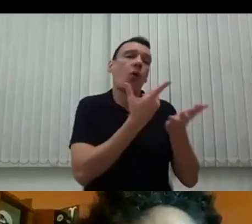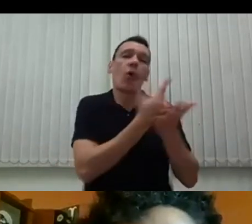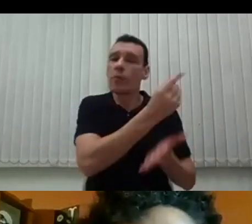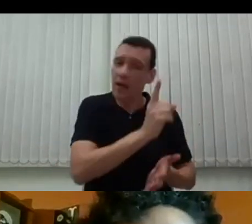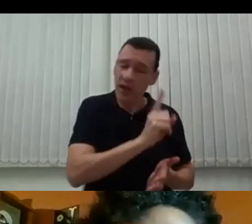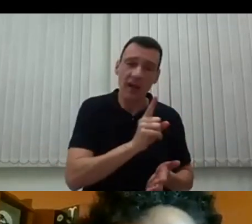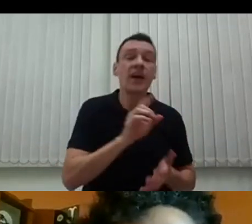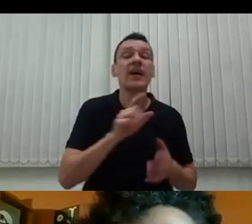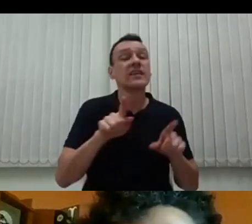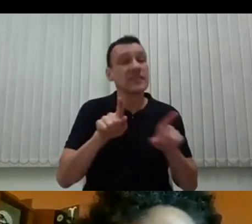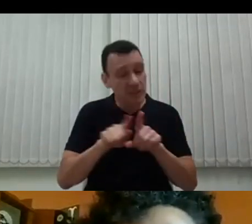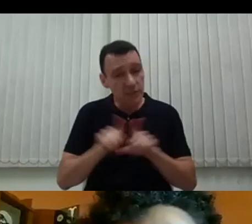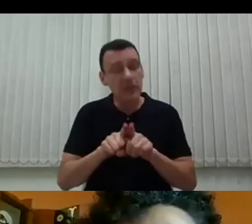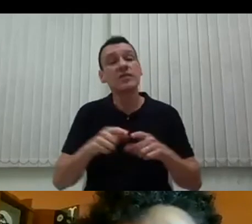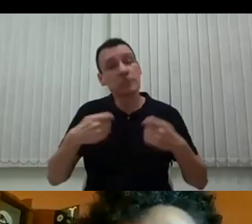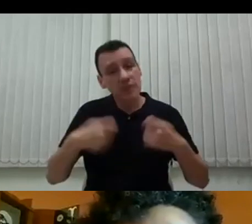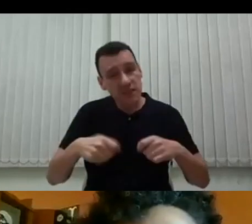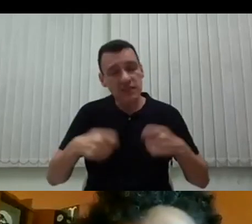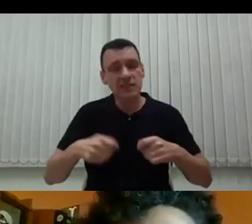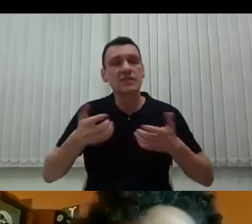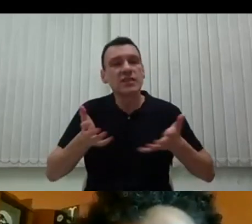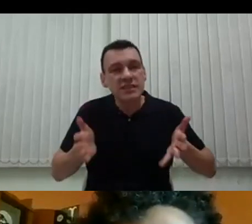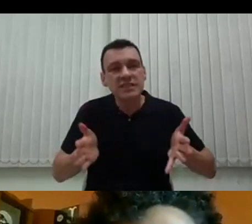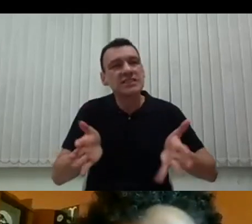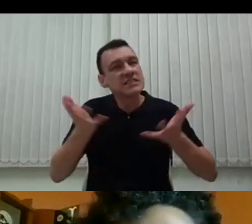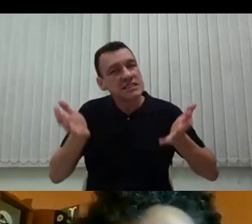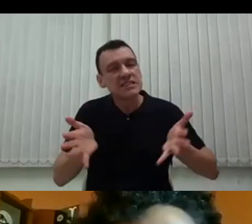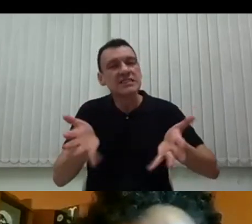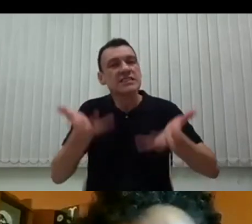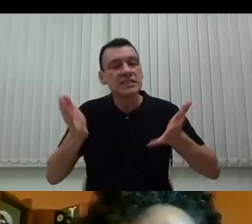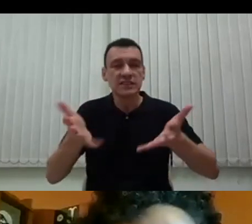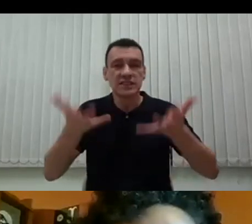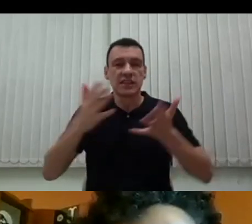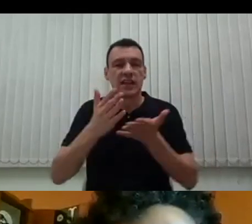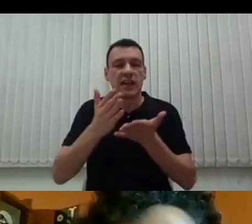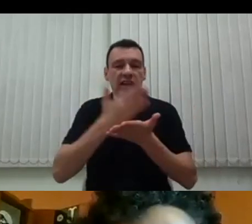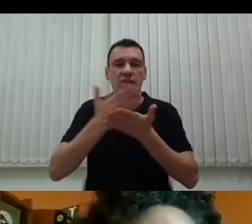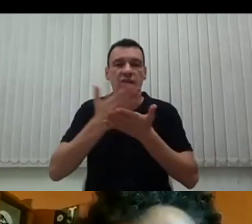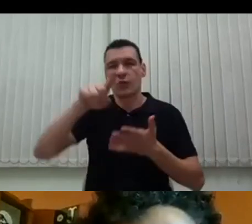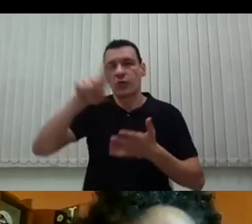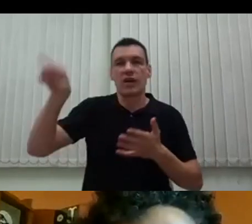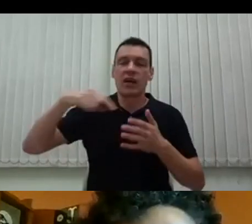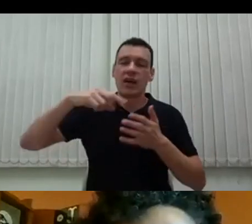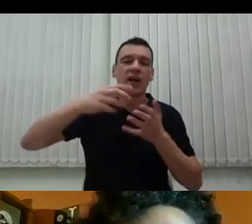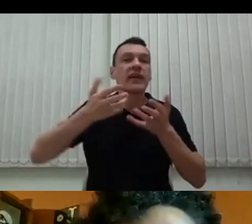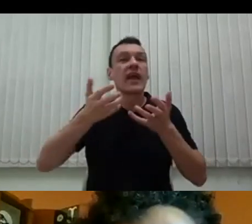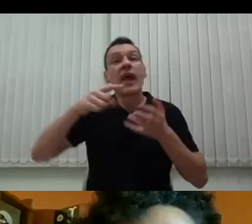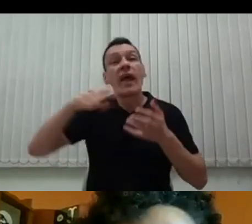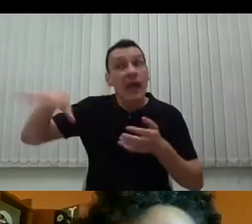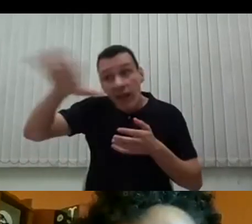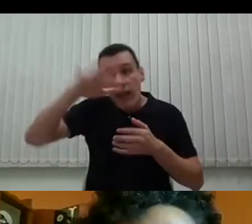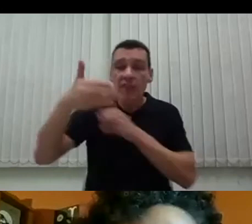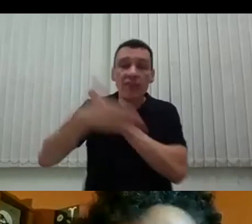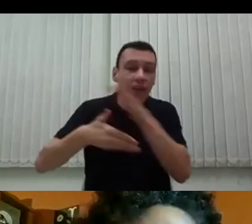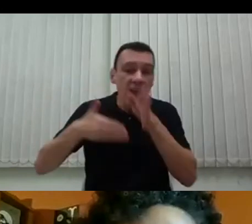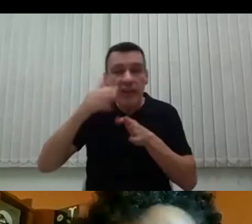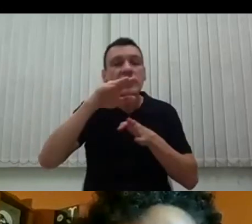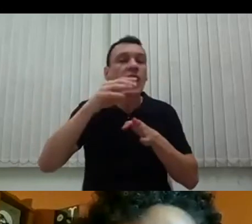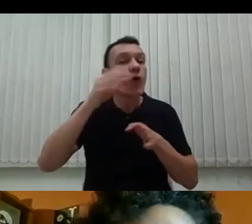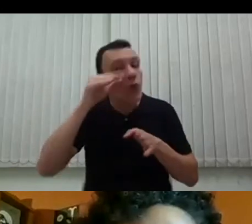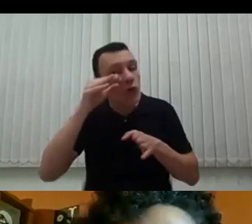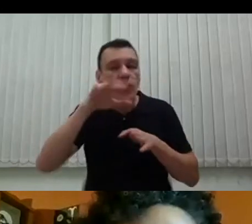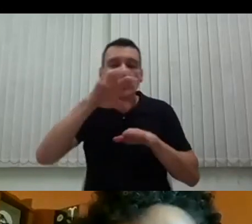fazer fluir, né, esse acervo. Como o Luiz Milanese nos ensinou, já na década de